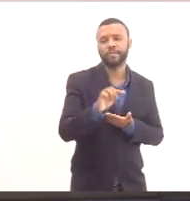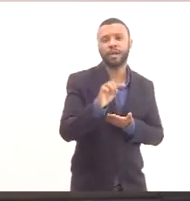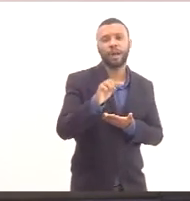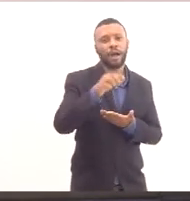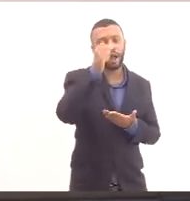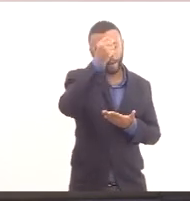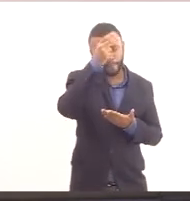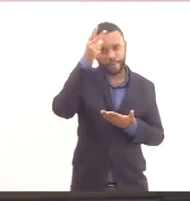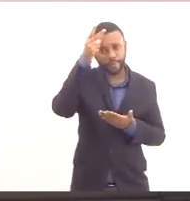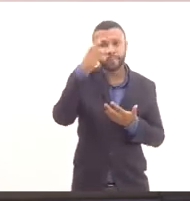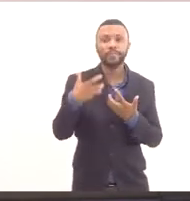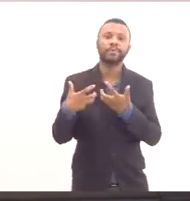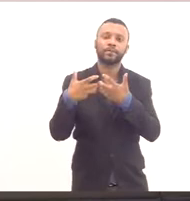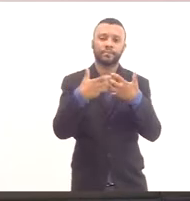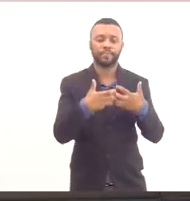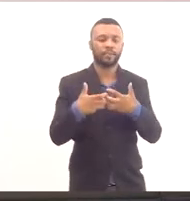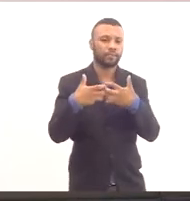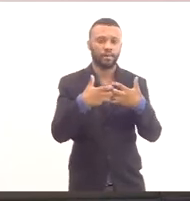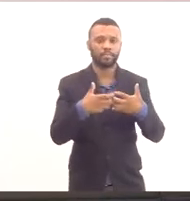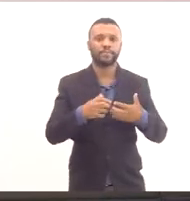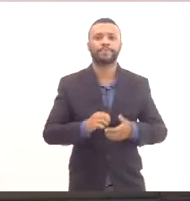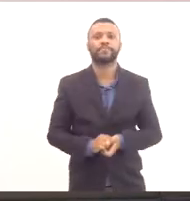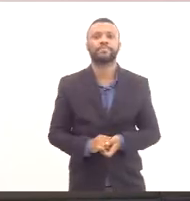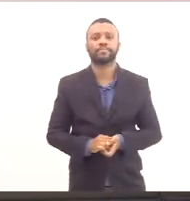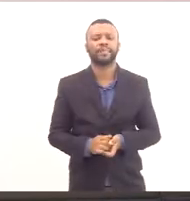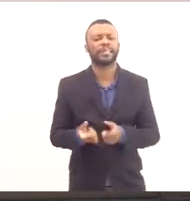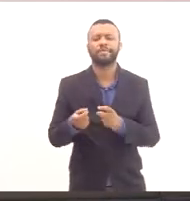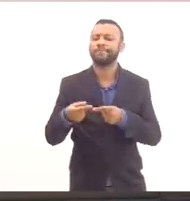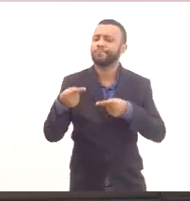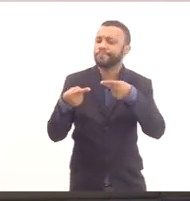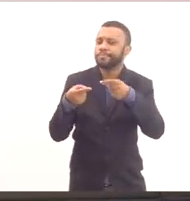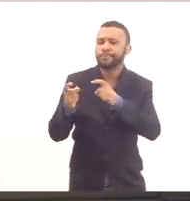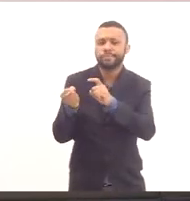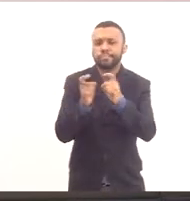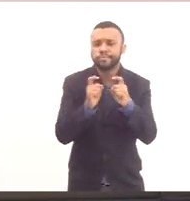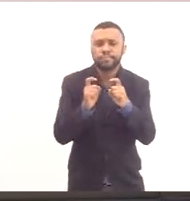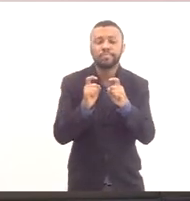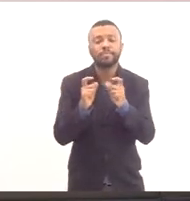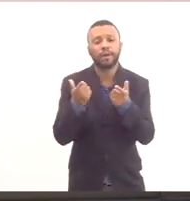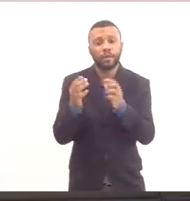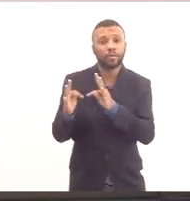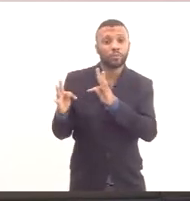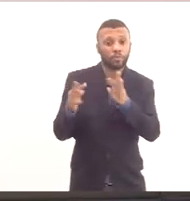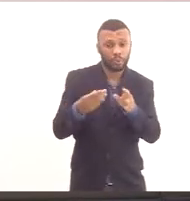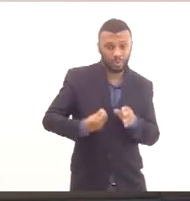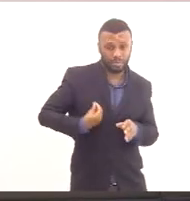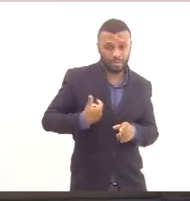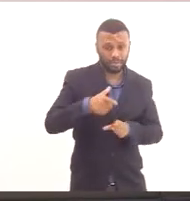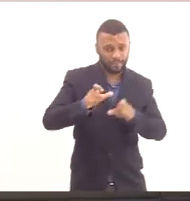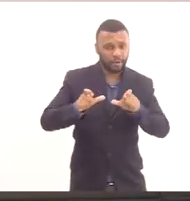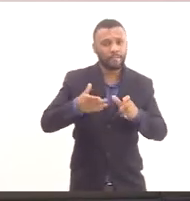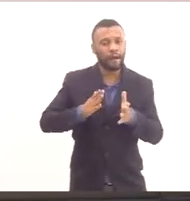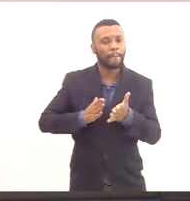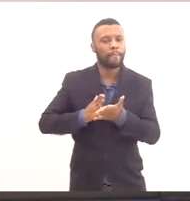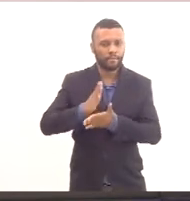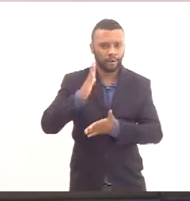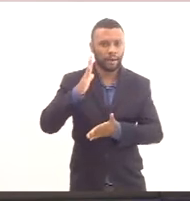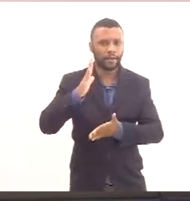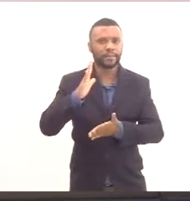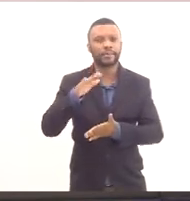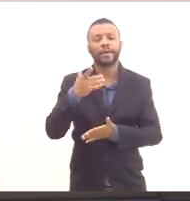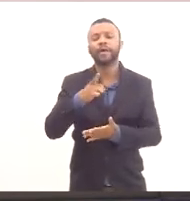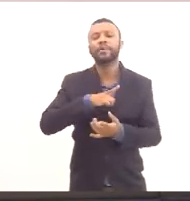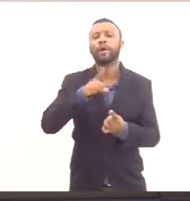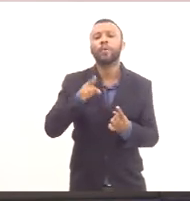ao município de Petrópolis essa deliberação foi aprovada por unanimidade dos presentes e ela